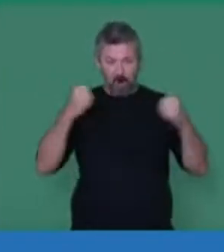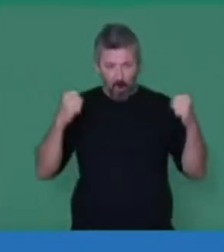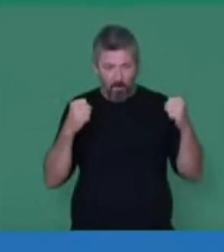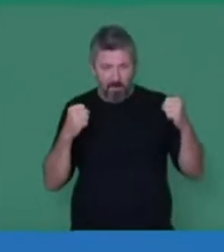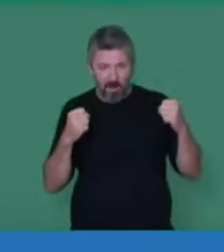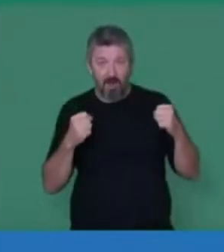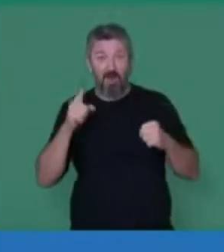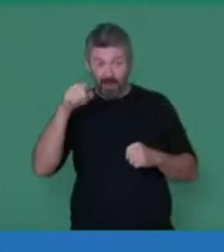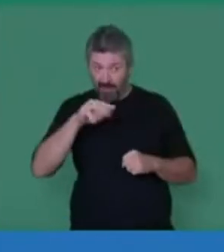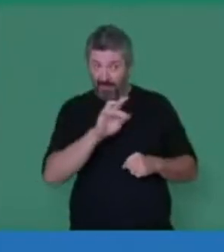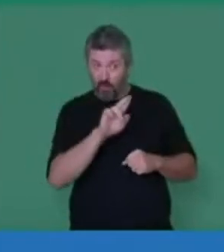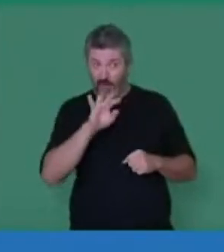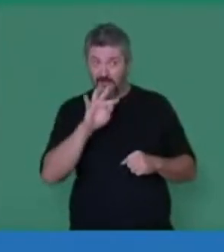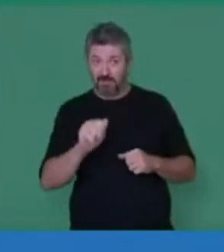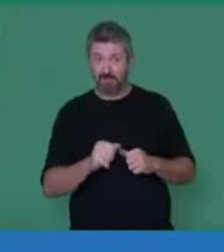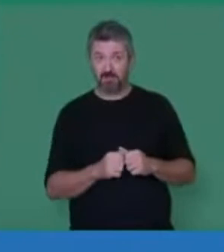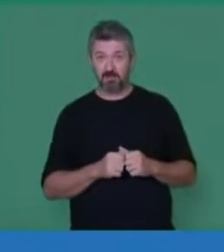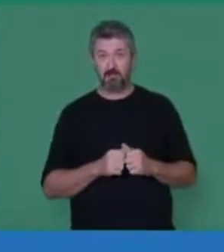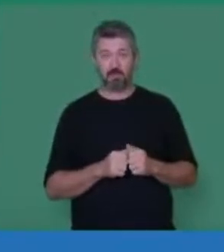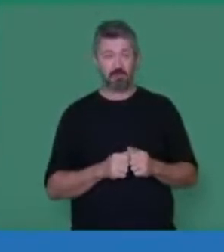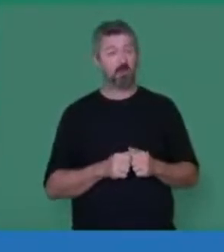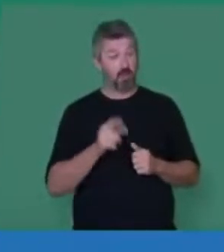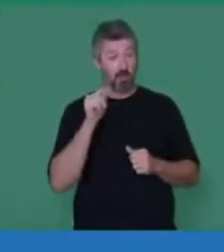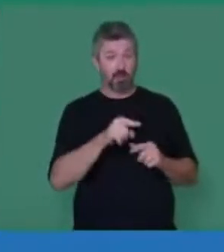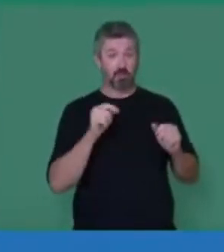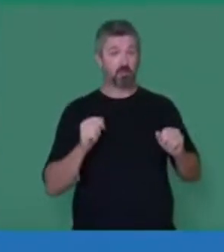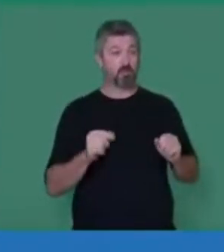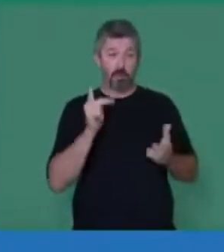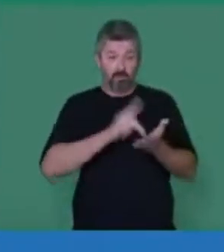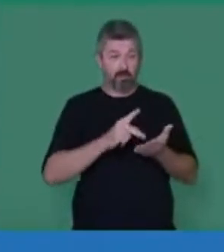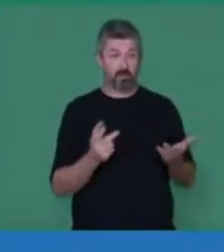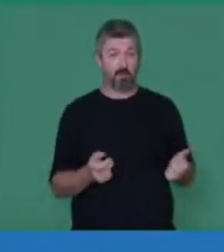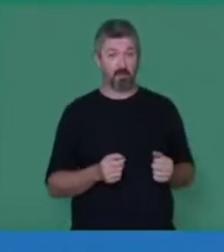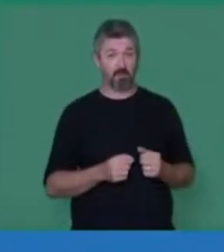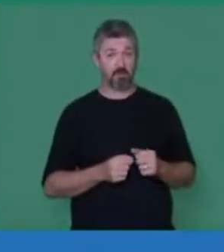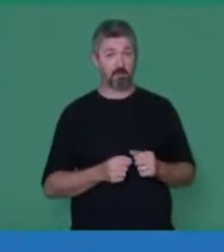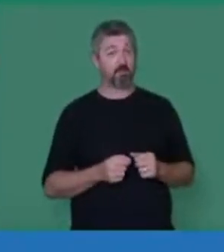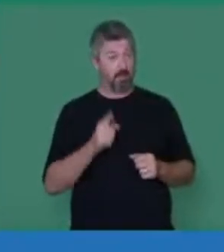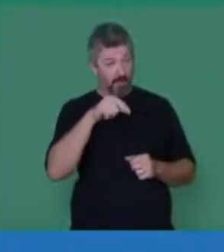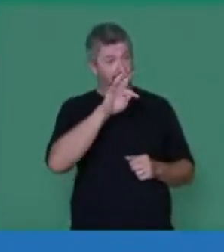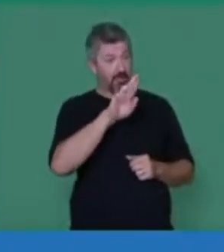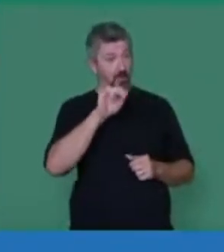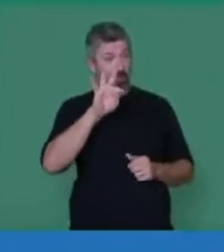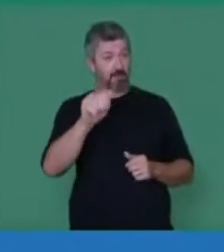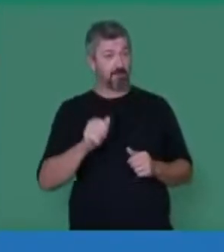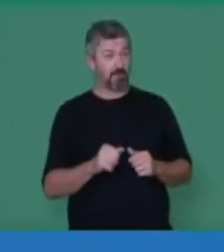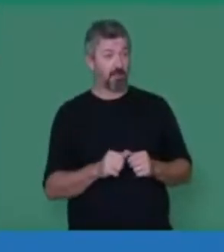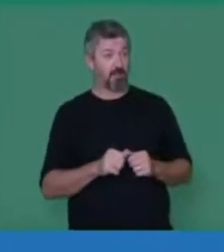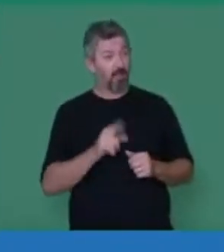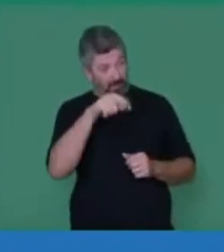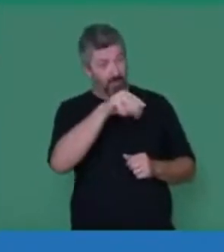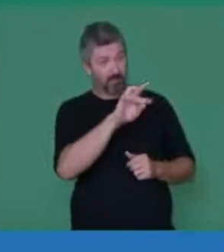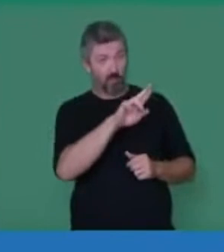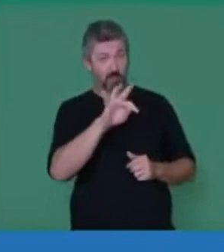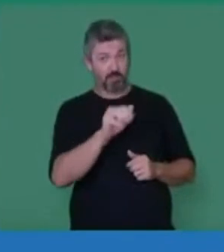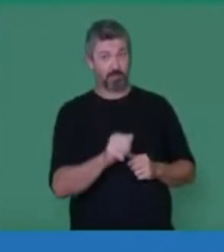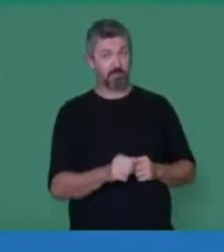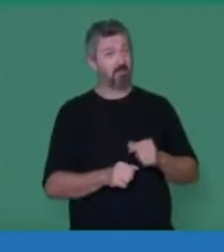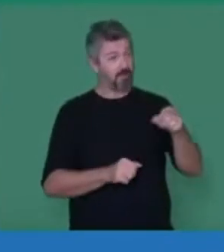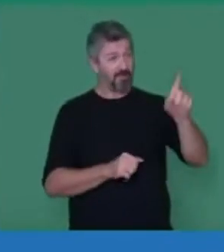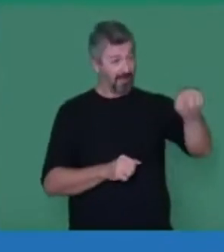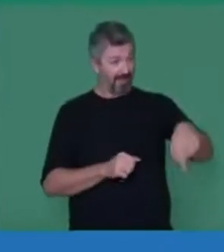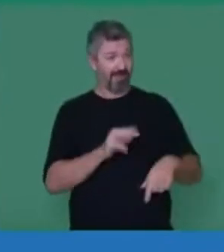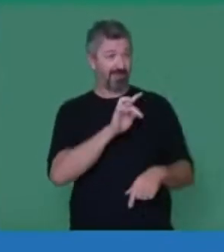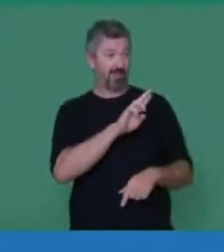Explodir bomba é terrorismo. Essa é a verdade. Essa é a verdade. Isso é terrorismo. É terrorismo. A senhora é uma